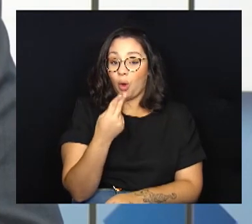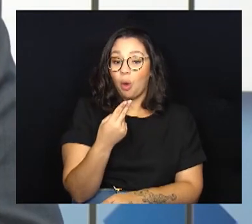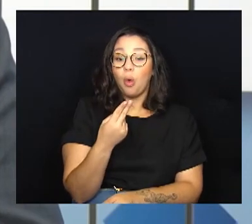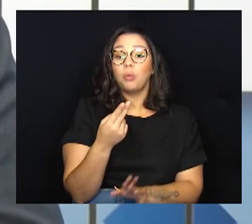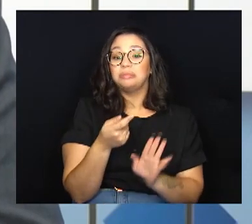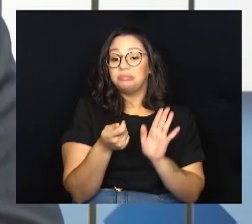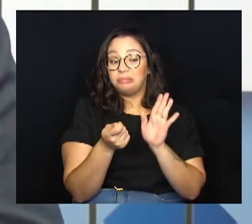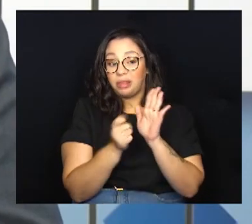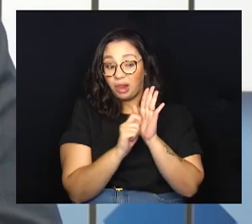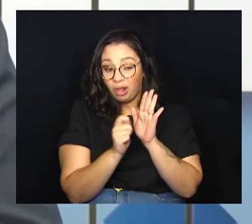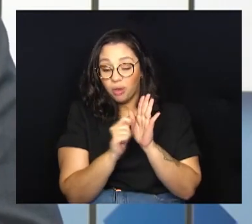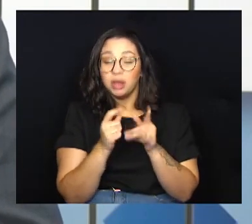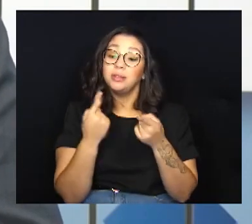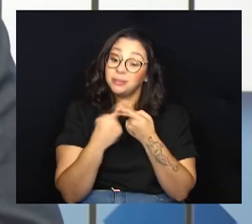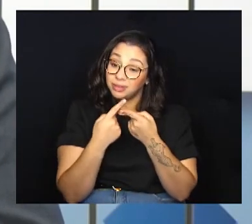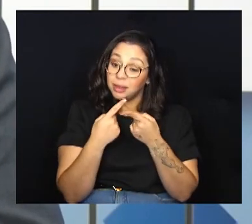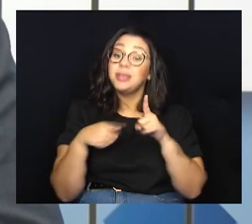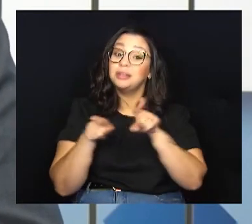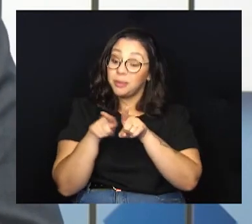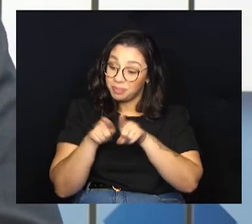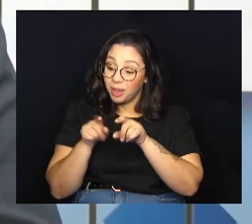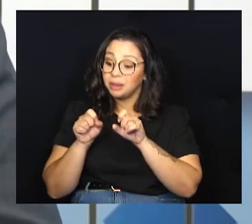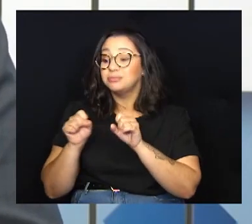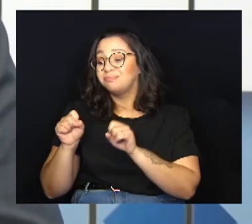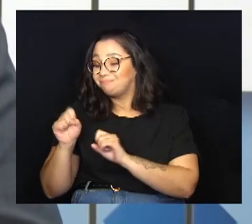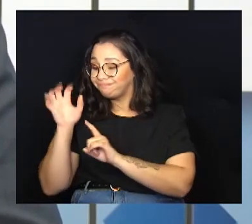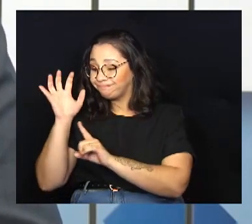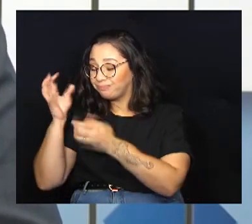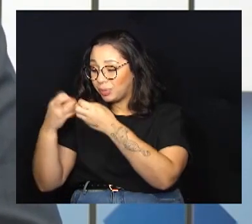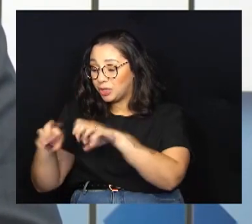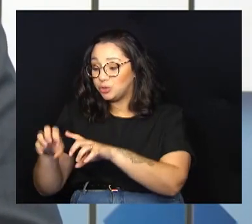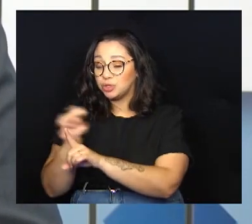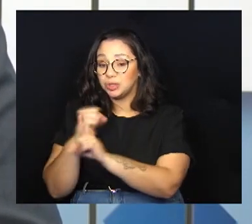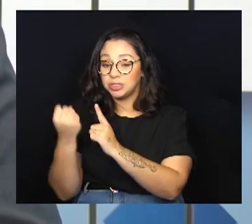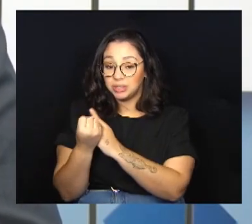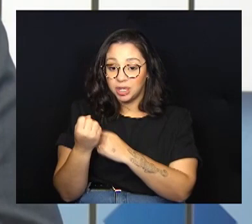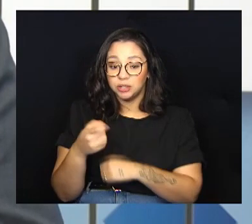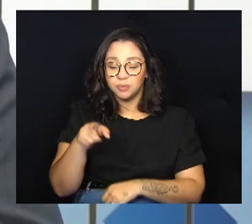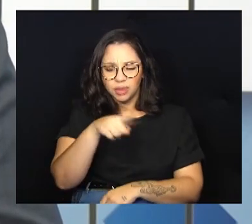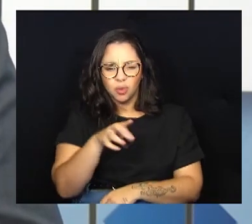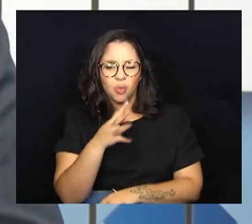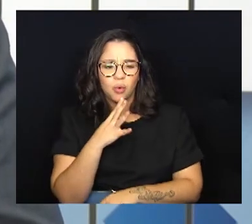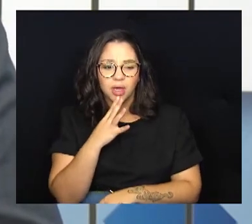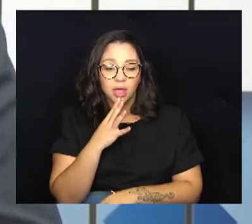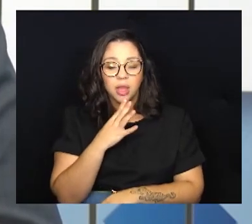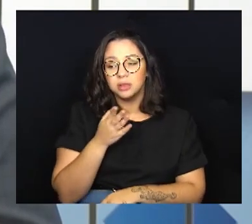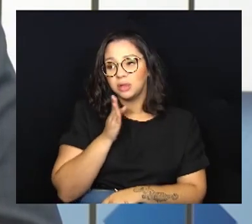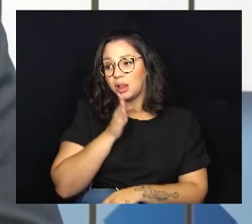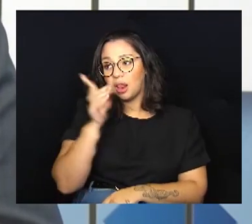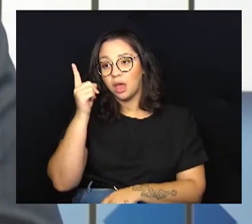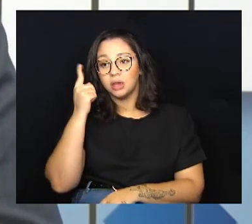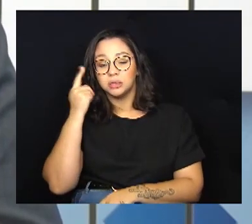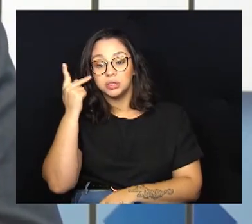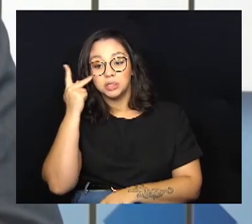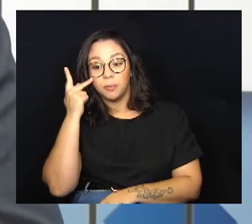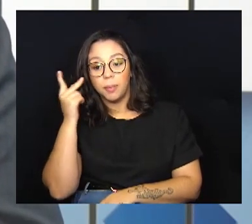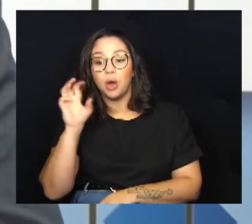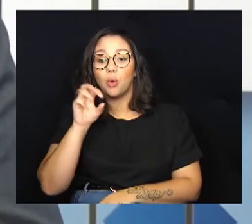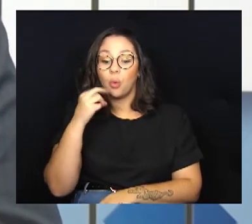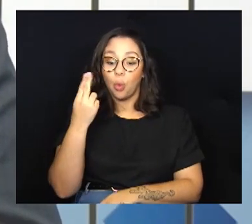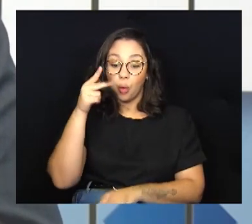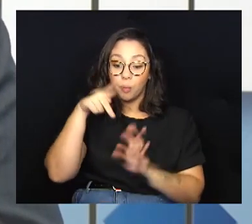de uma forma geral, não direcionada, né? E eu acho que isso a gente acaba sonegando, se é essa a